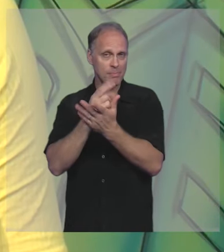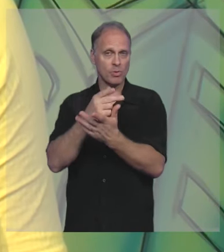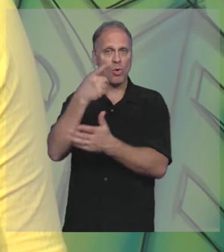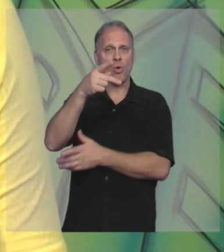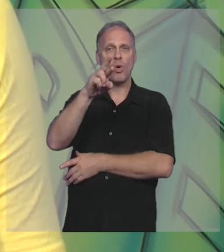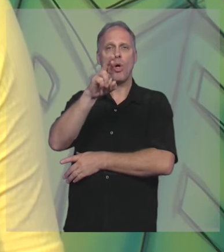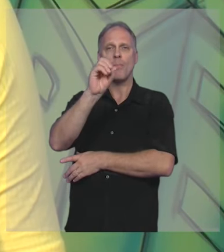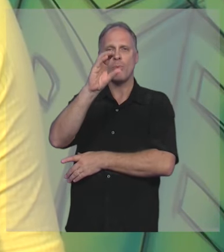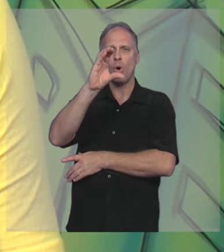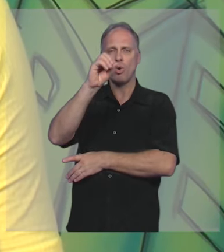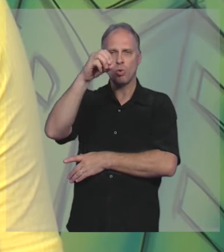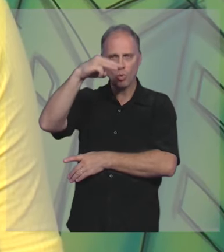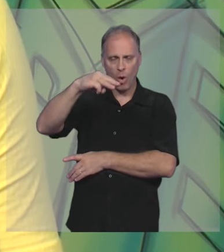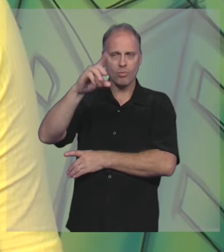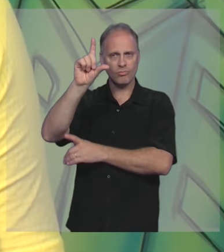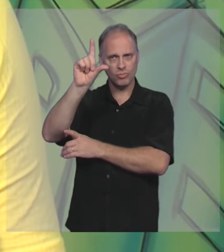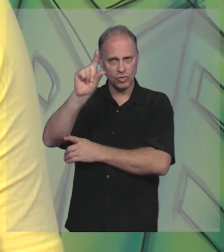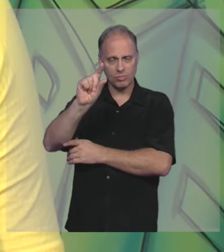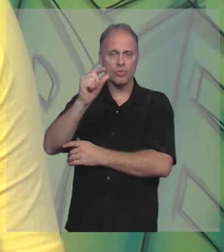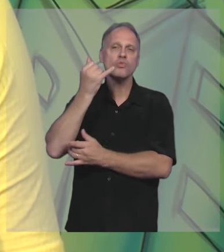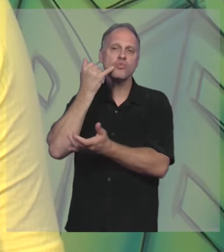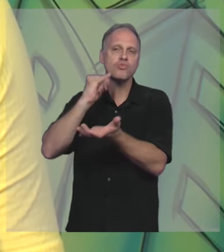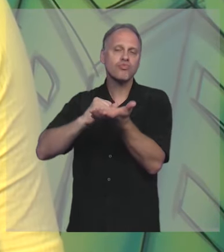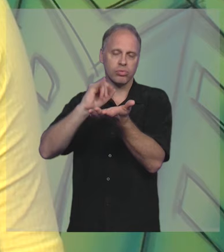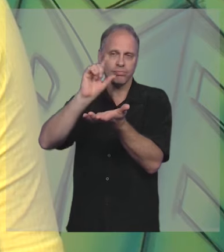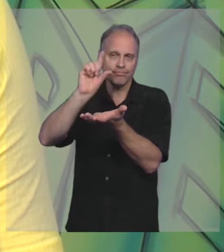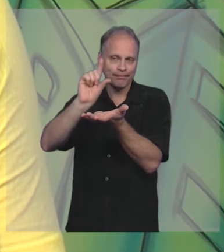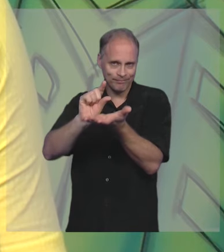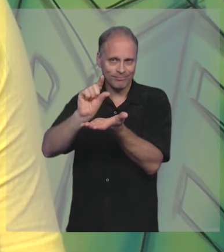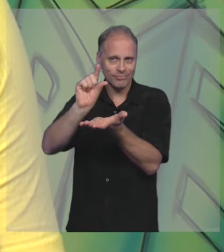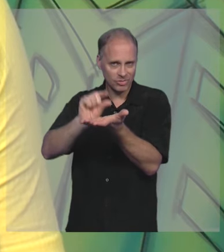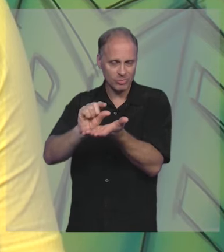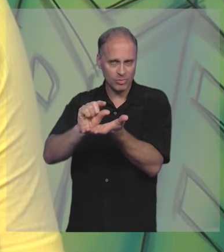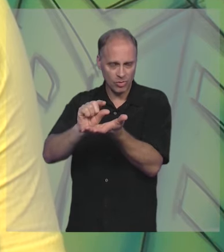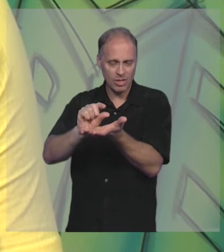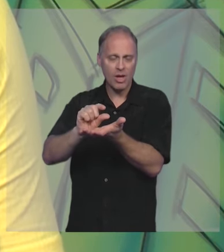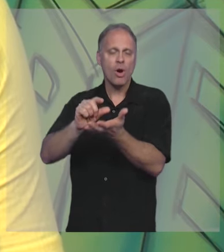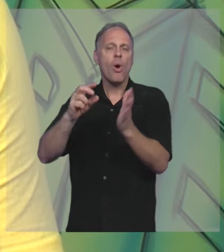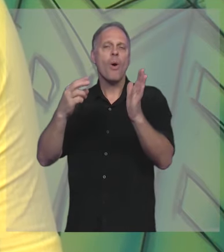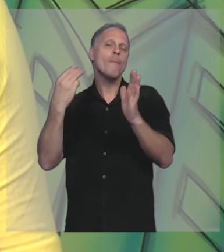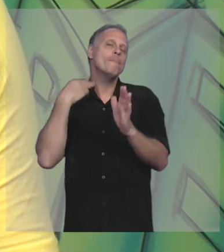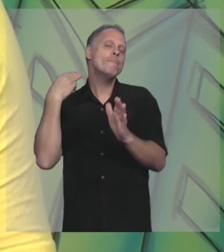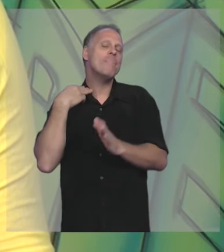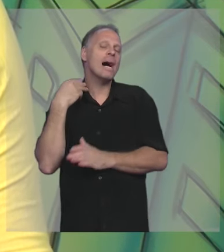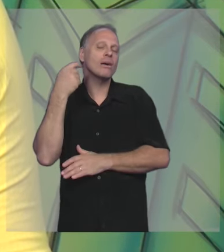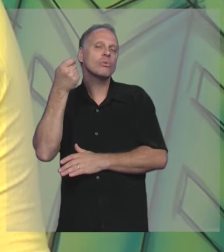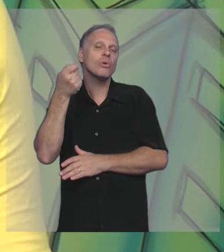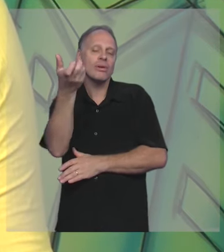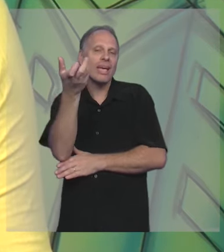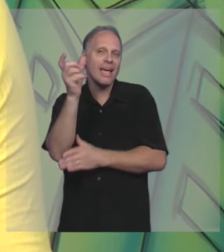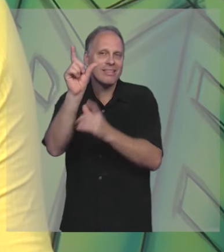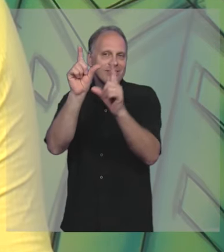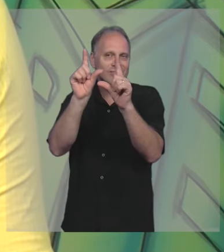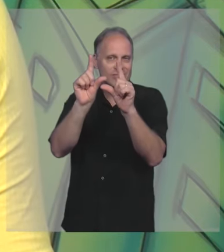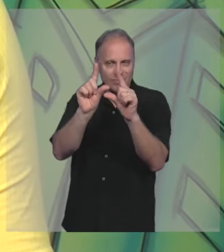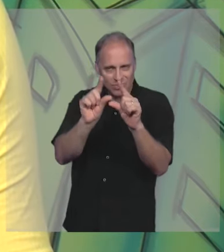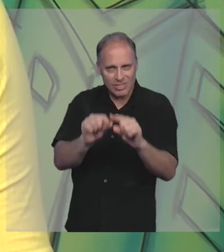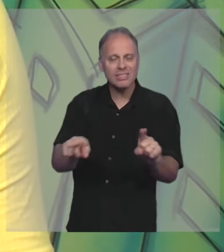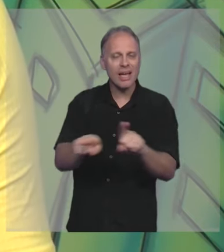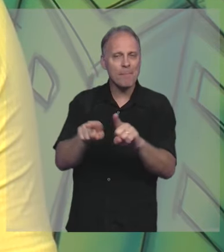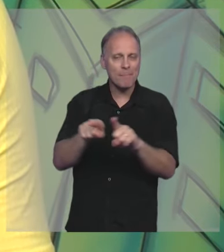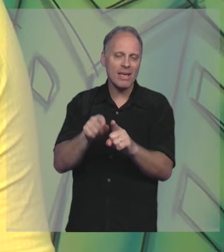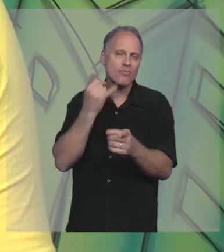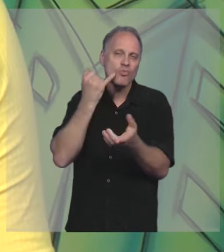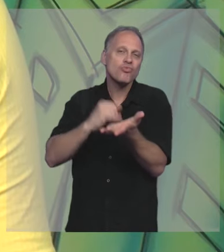Copom reduz a taxa de juro, né, a taxa básica da Selic, tende os bancos a tentar reduzir um pouco mais as taxas